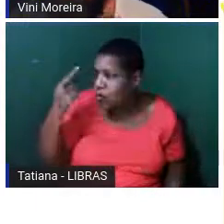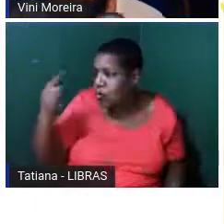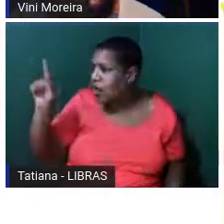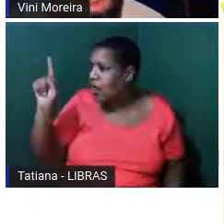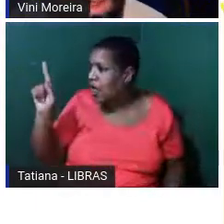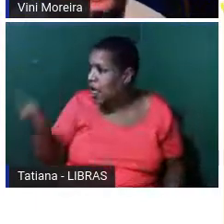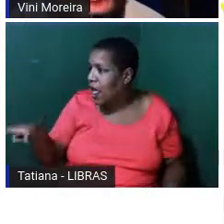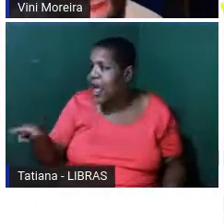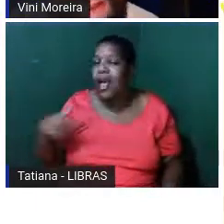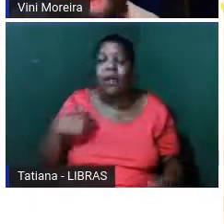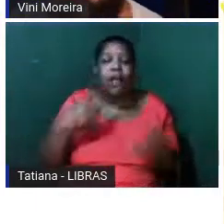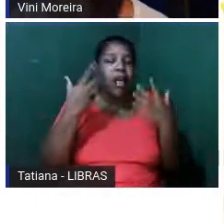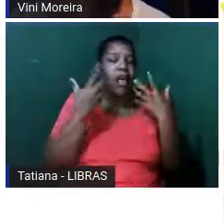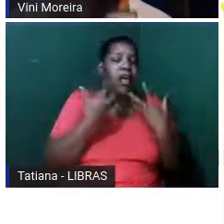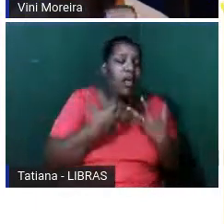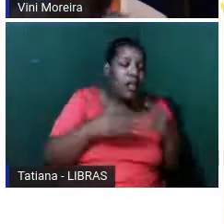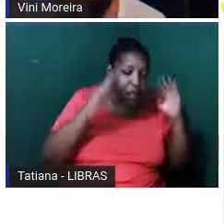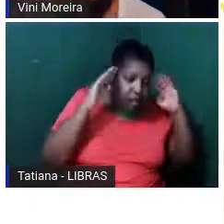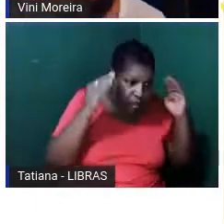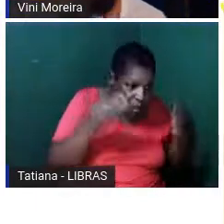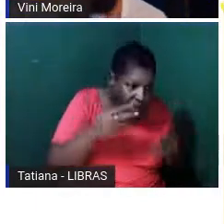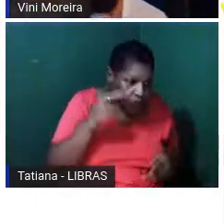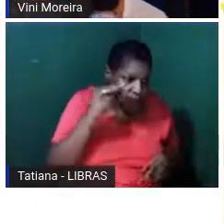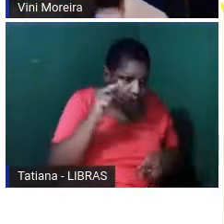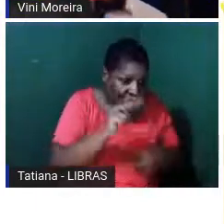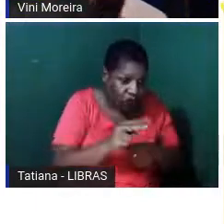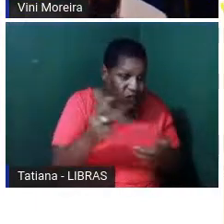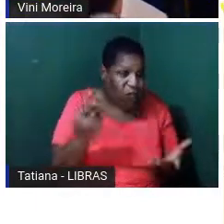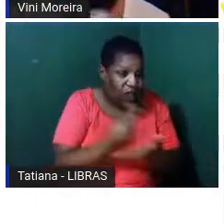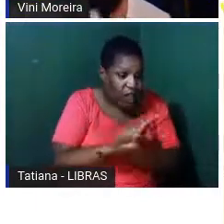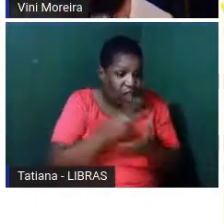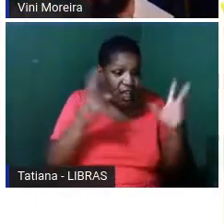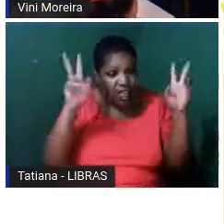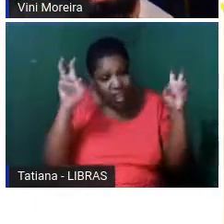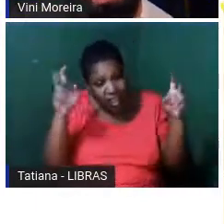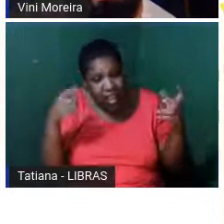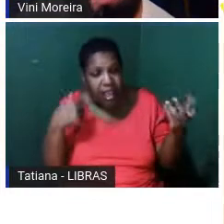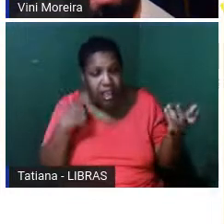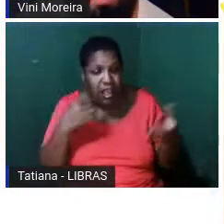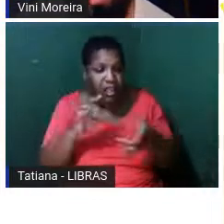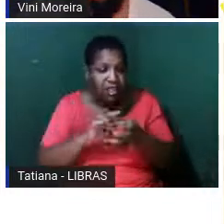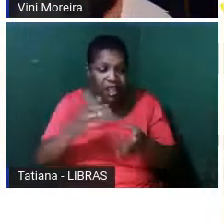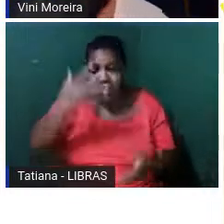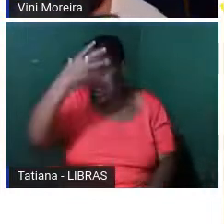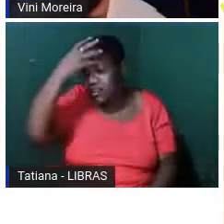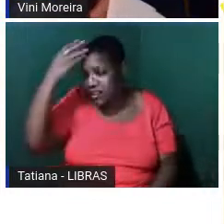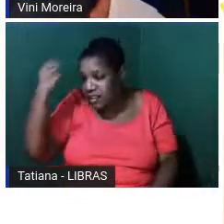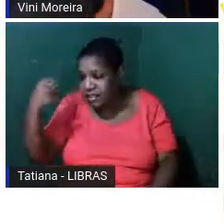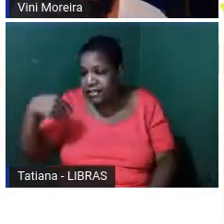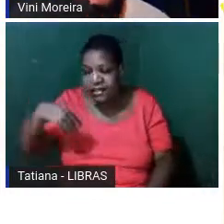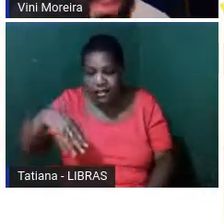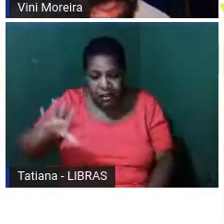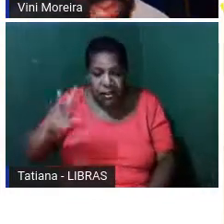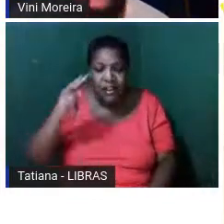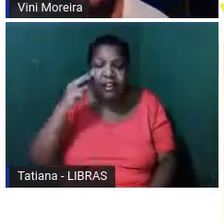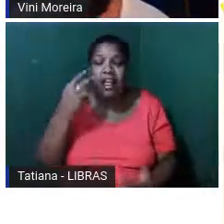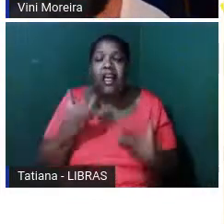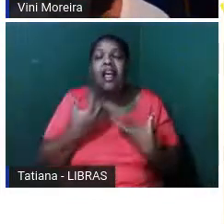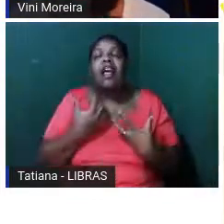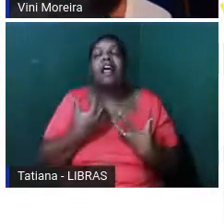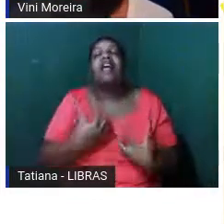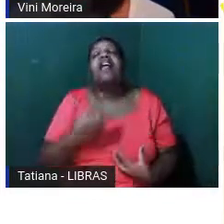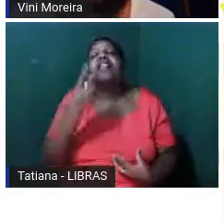que você já está cansado Você já viu que você errou entre "o que você deixou de fazer e você já está